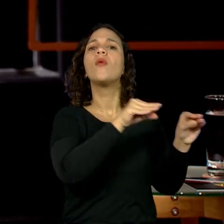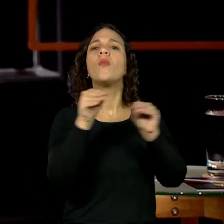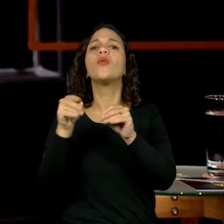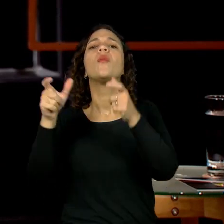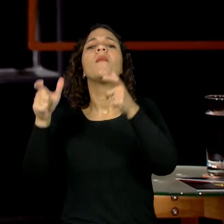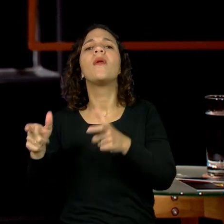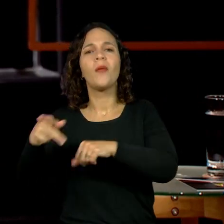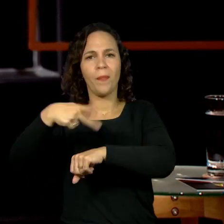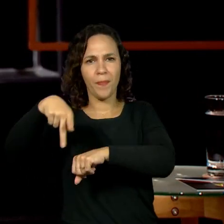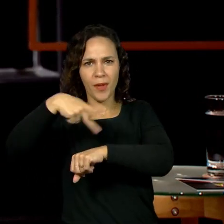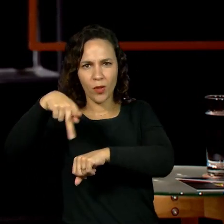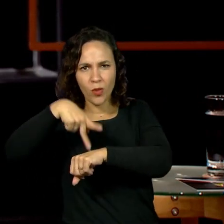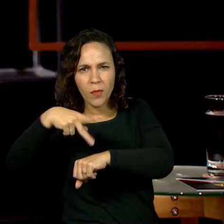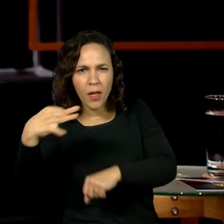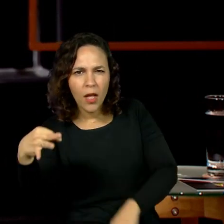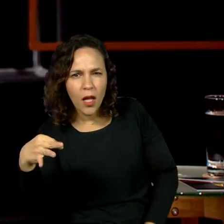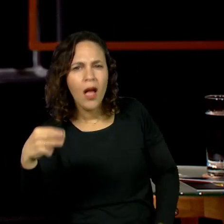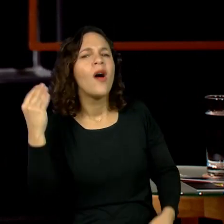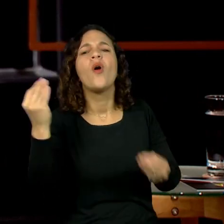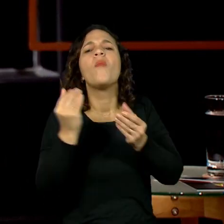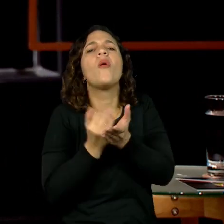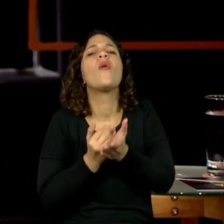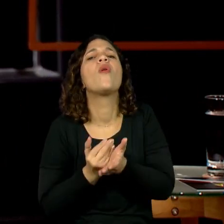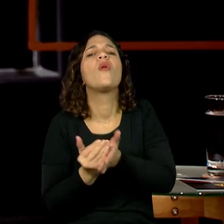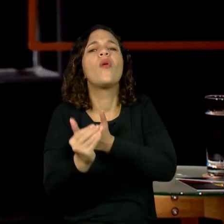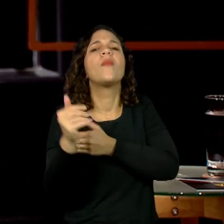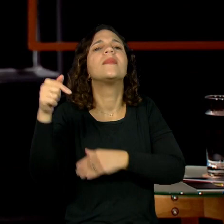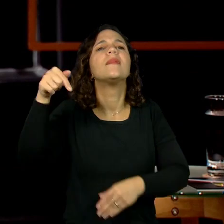os primeiros anos por aqui? Você chegou a